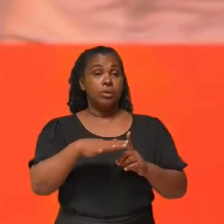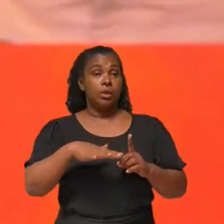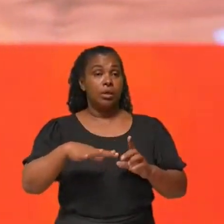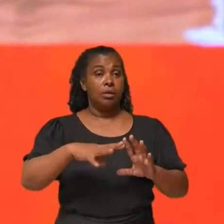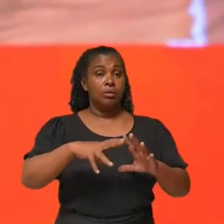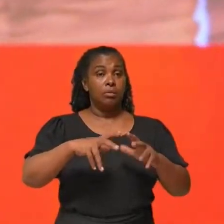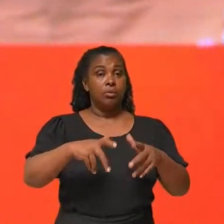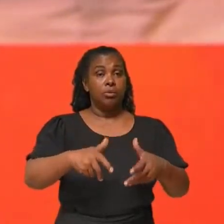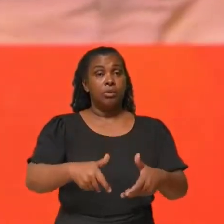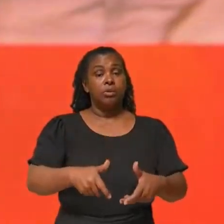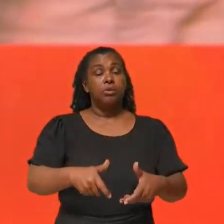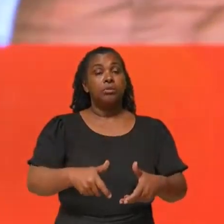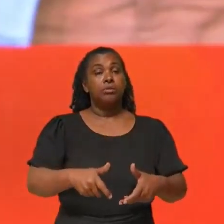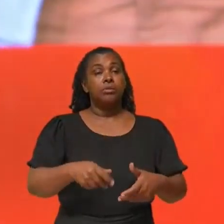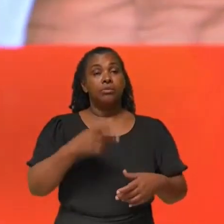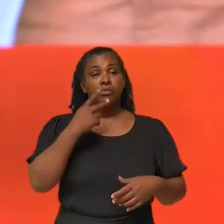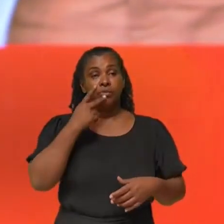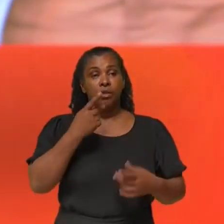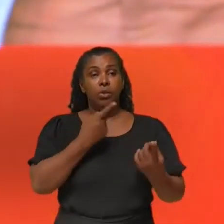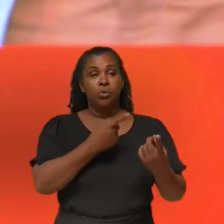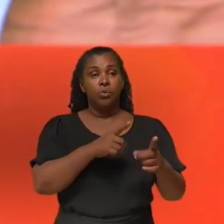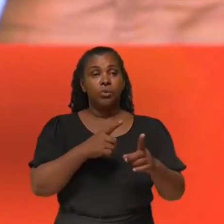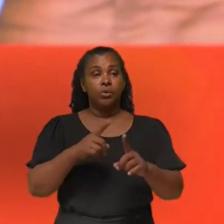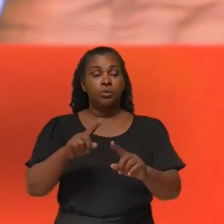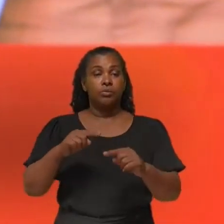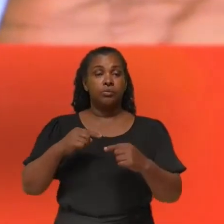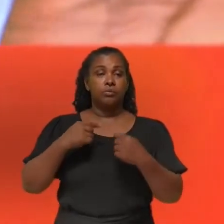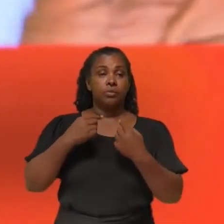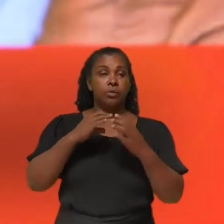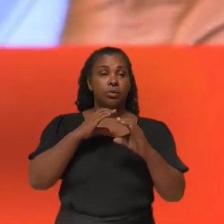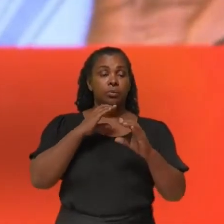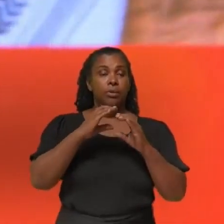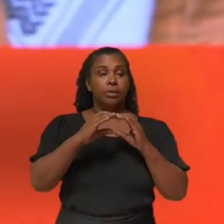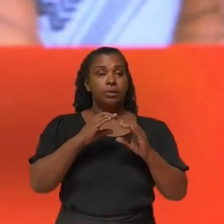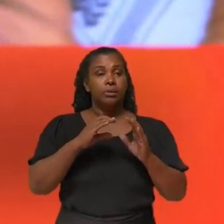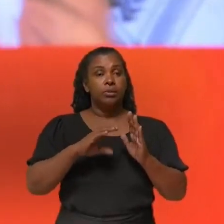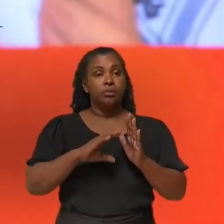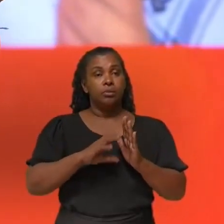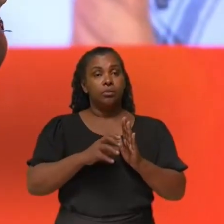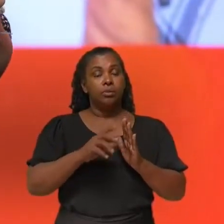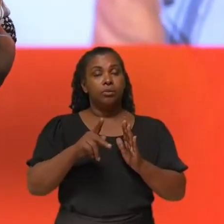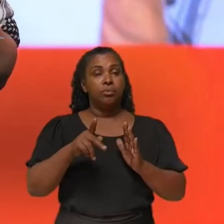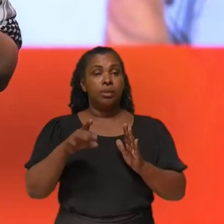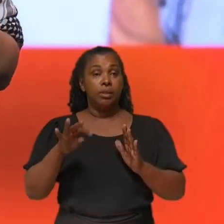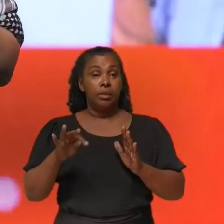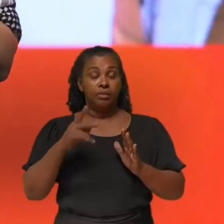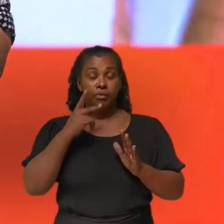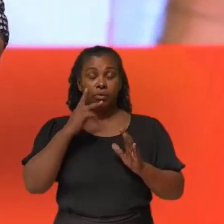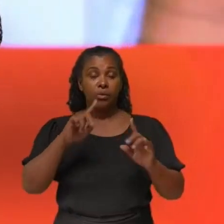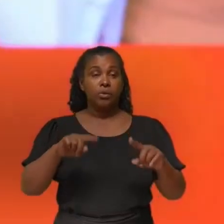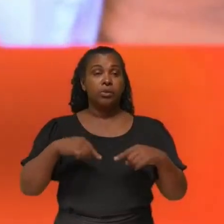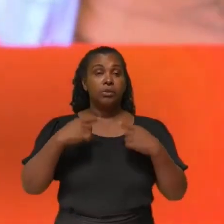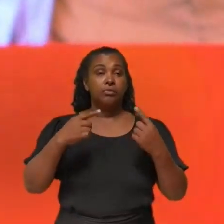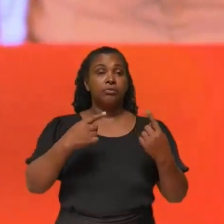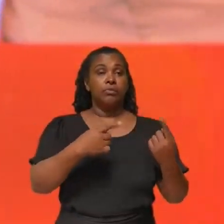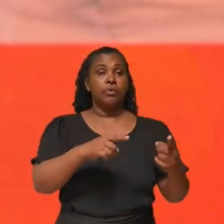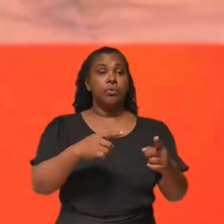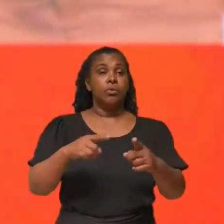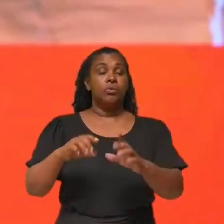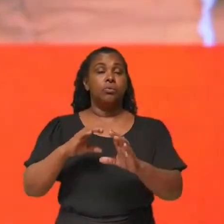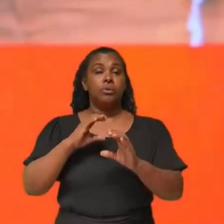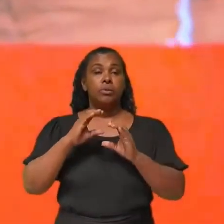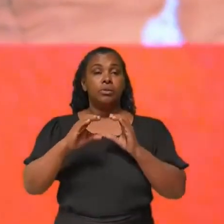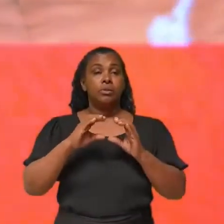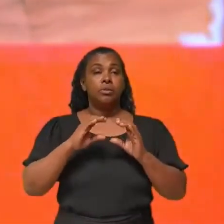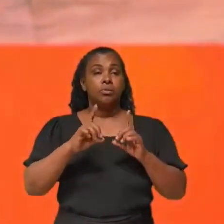Falar dos desafios da comunicação para o PT é falar dos desafios da comunicação para a